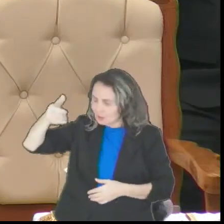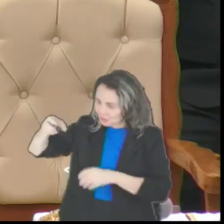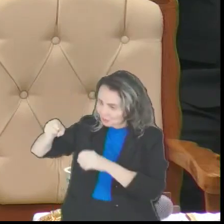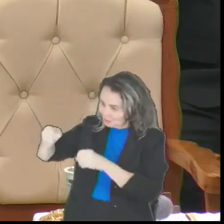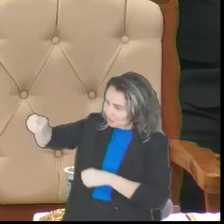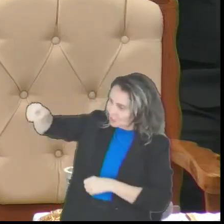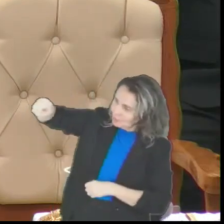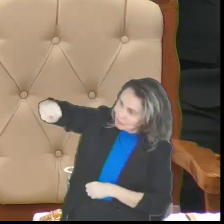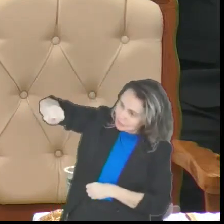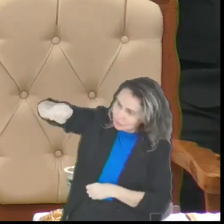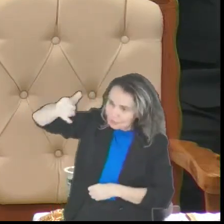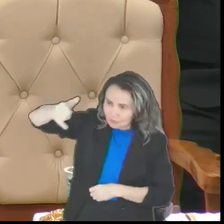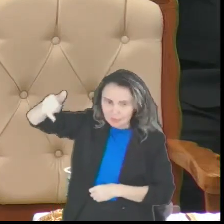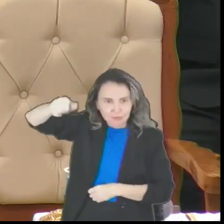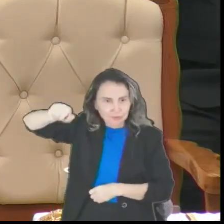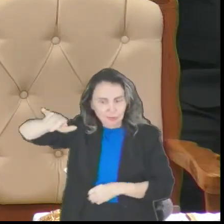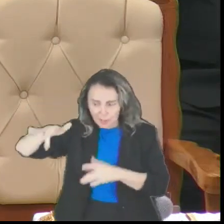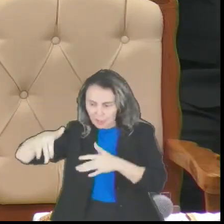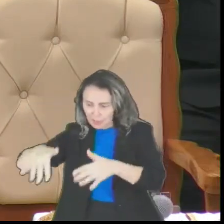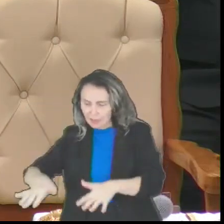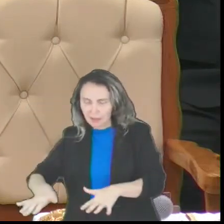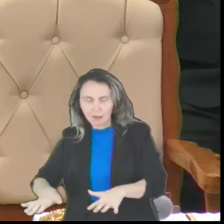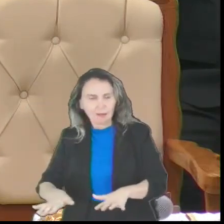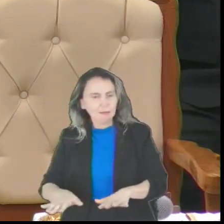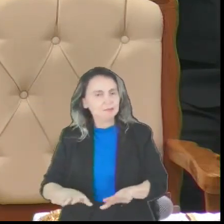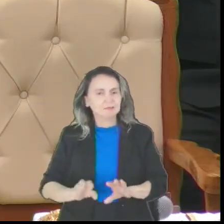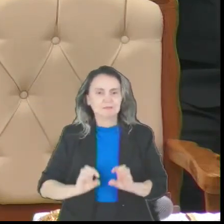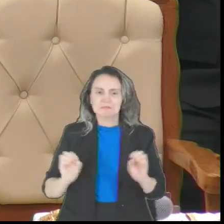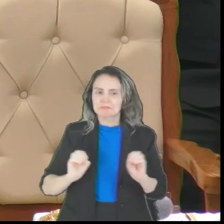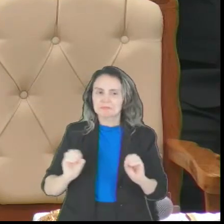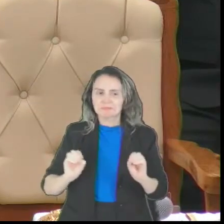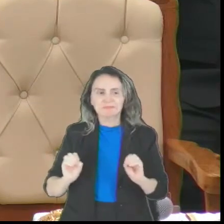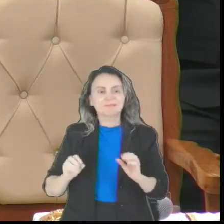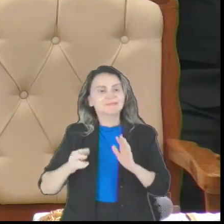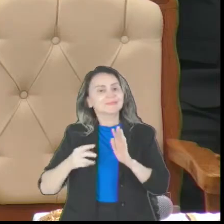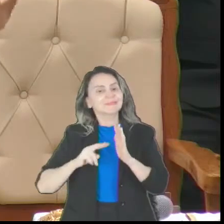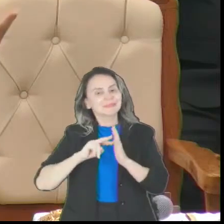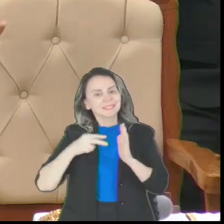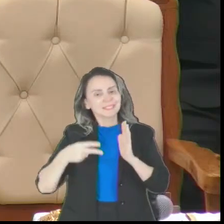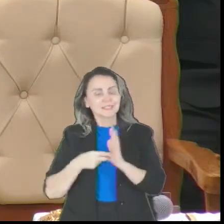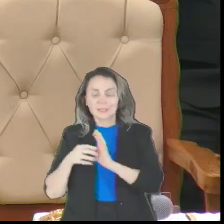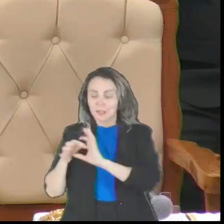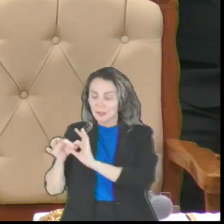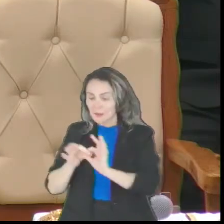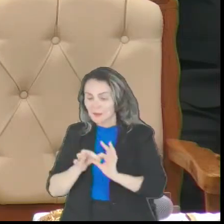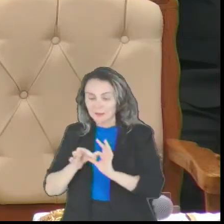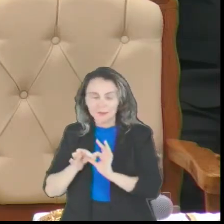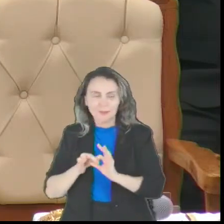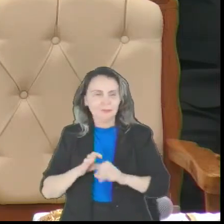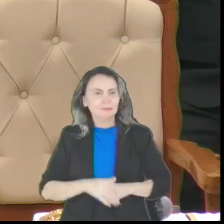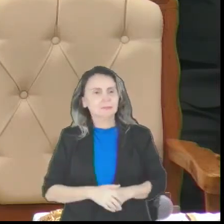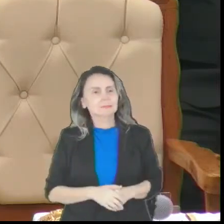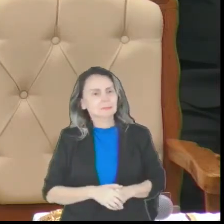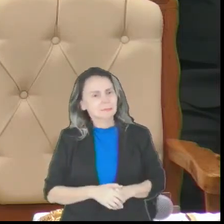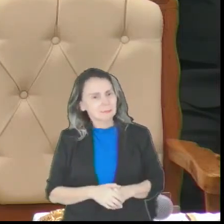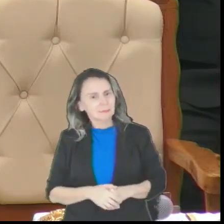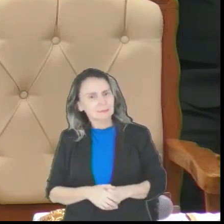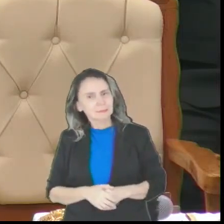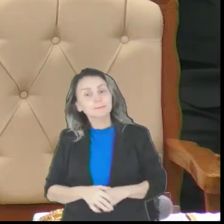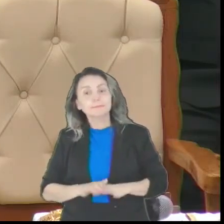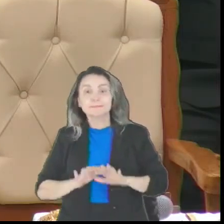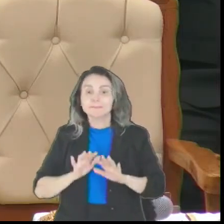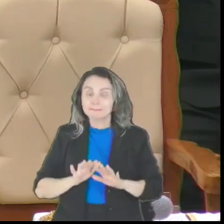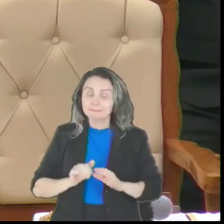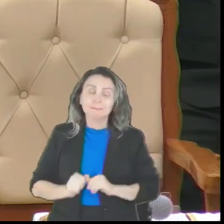barba de Arão, que desce até suas orlas, que é a união fraternal dos irmãos. Ele não faz isso. Aí quando ele chega, uma